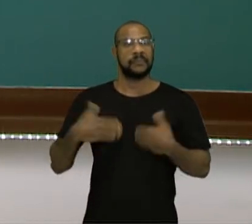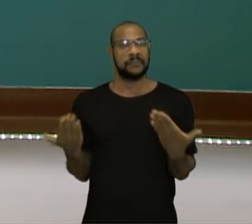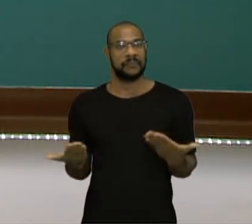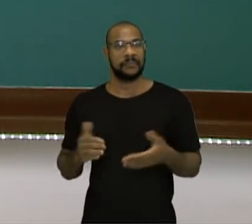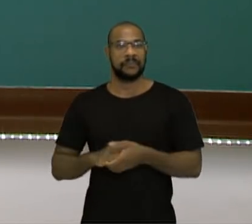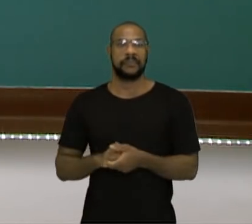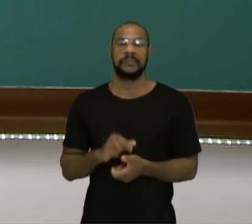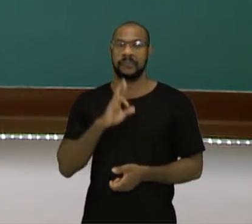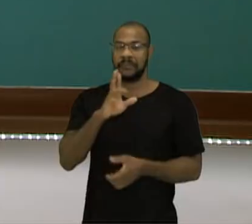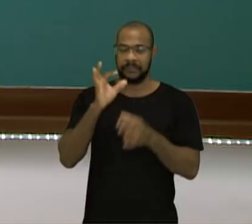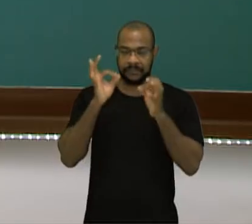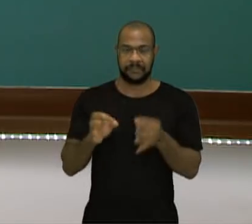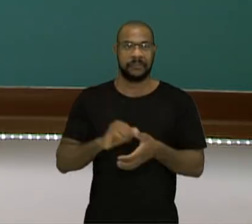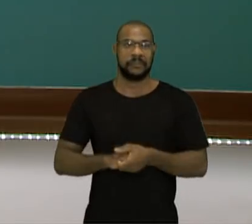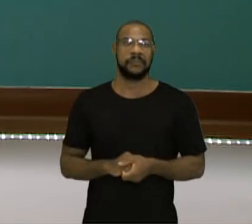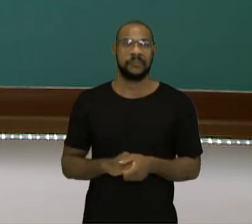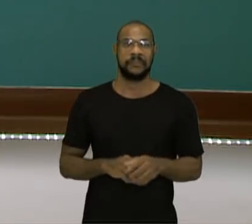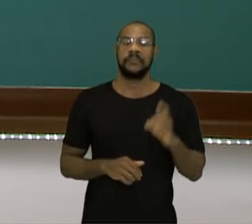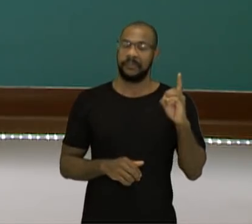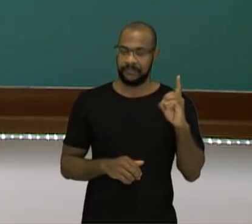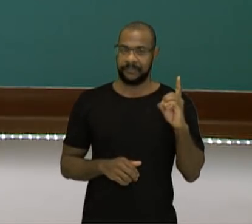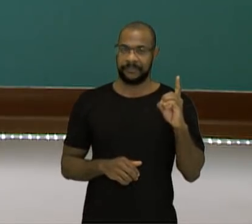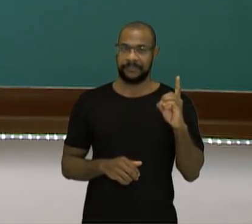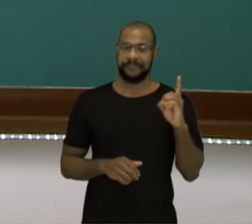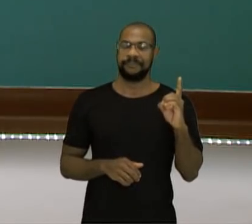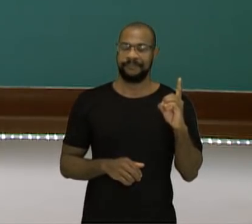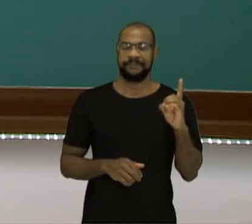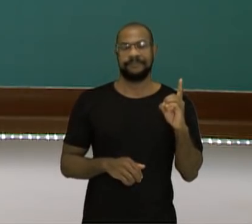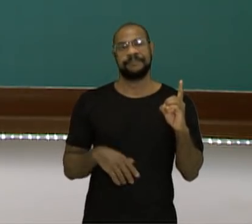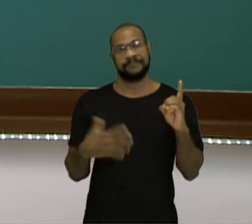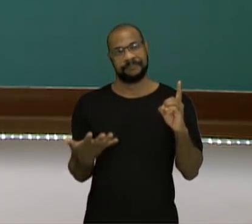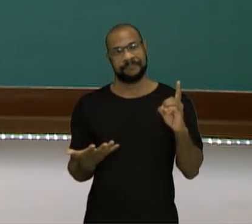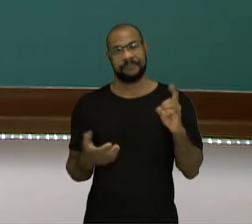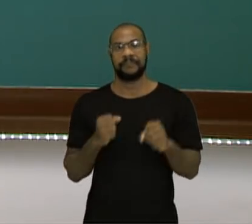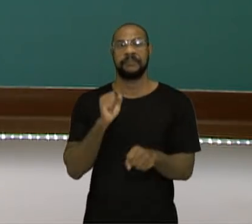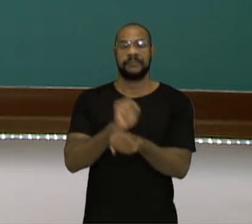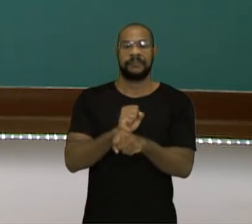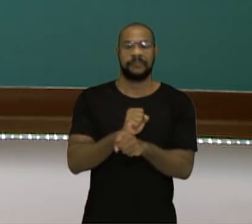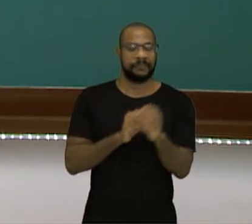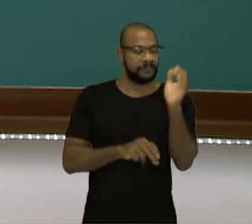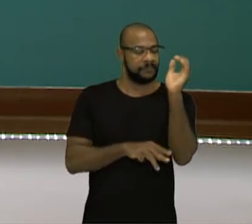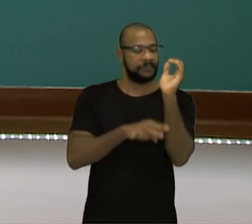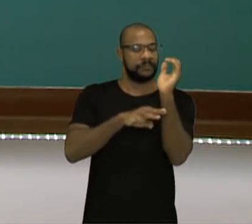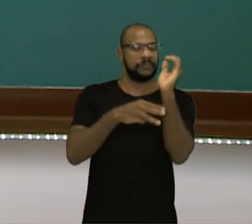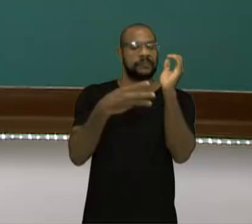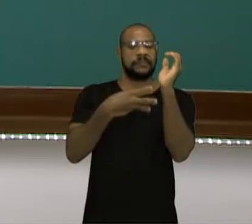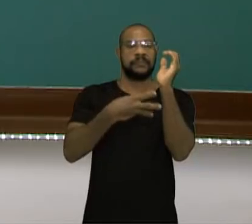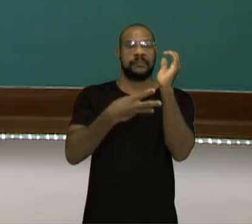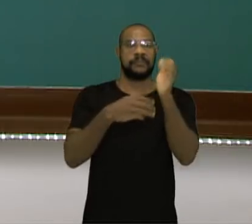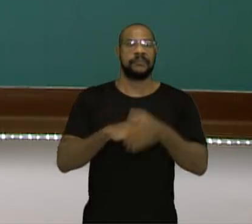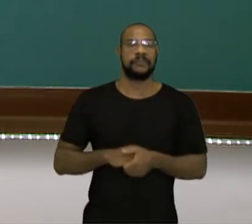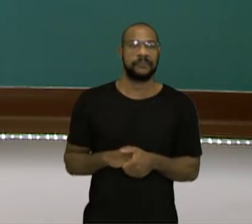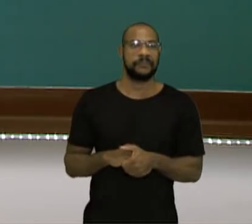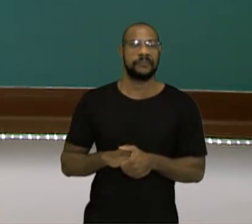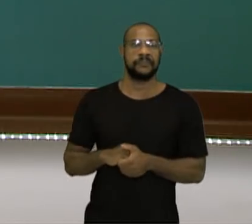nossa resposta que procurávamos. Mais 3 porque parou no terceiro andar. Com